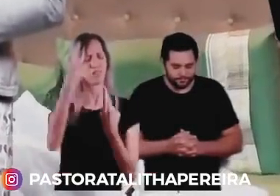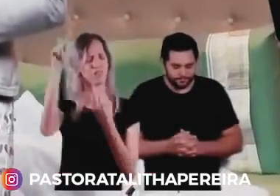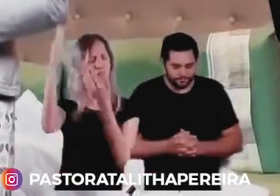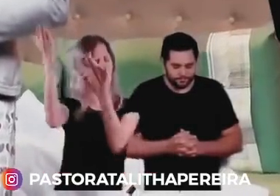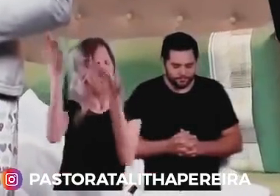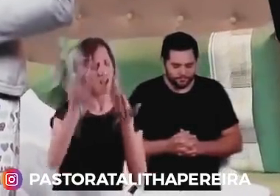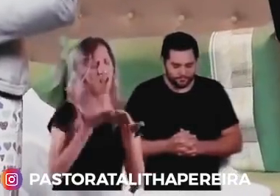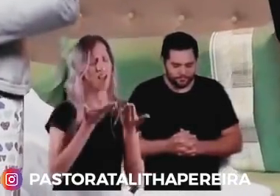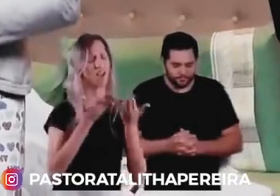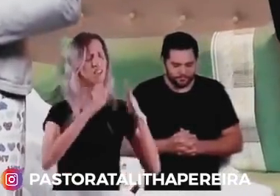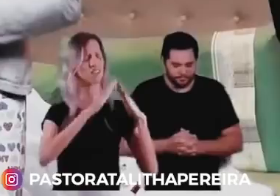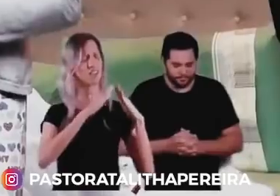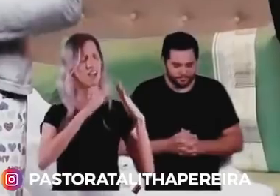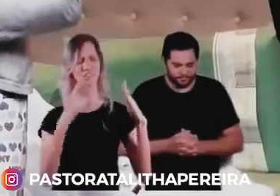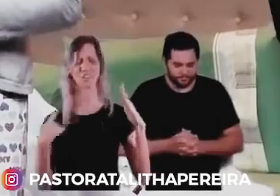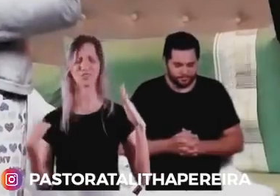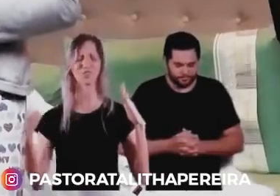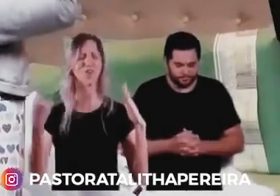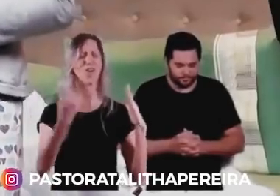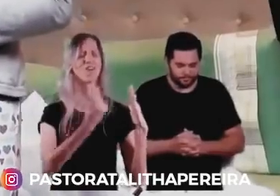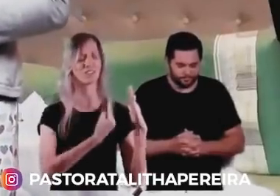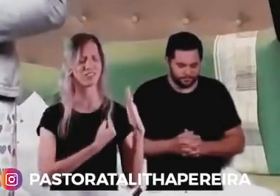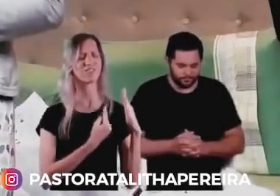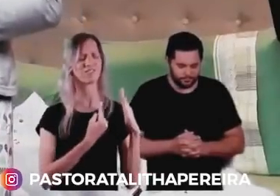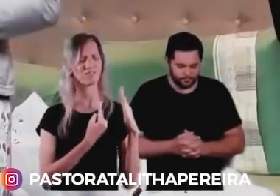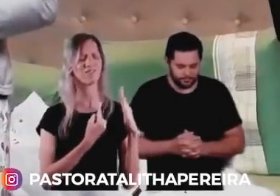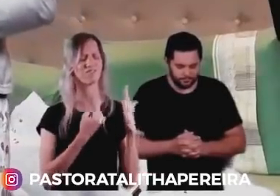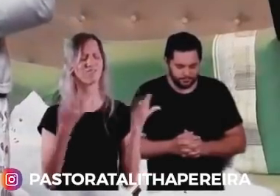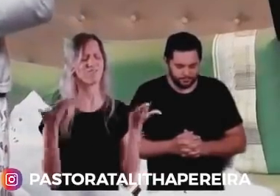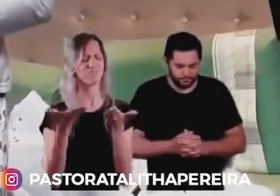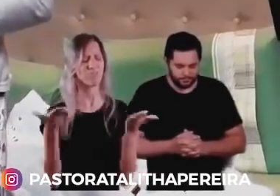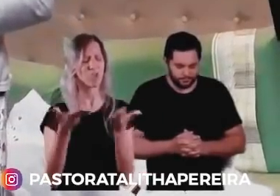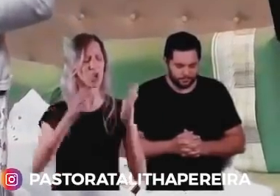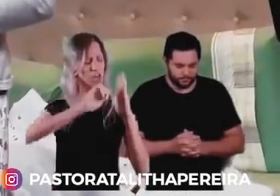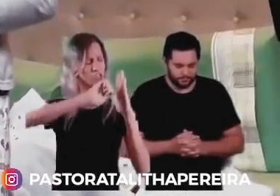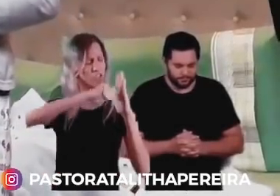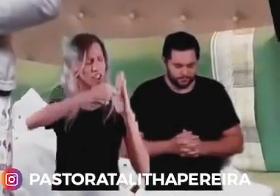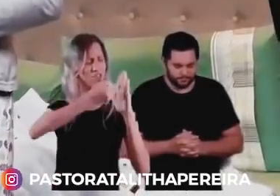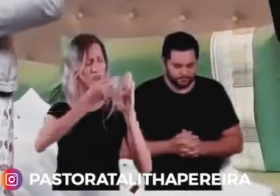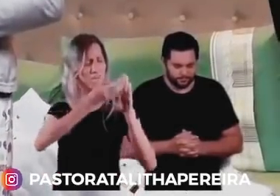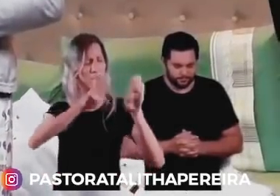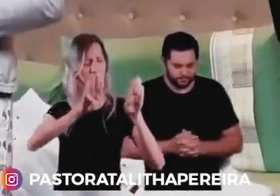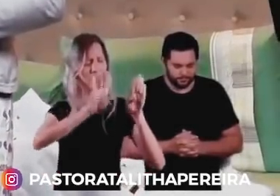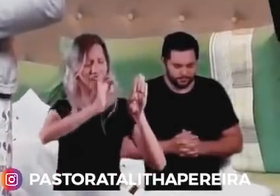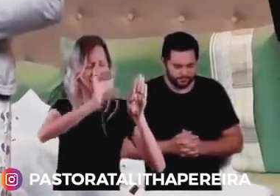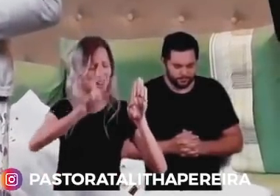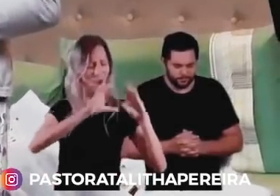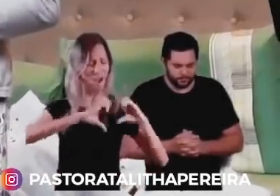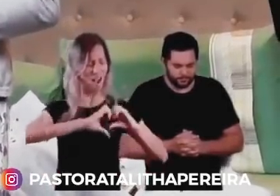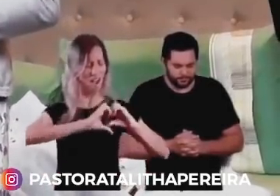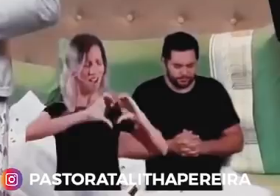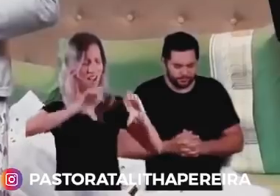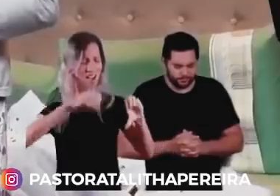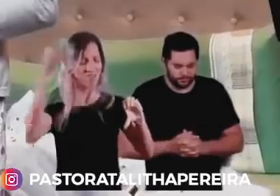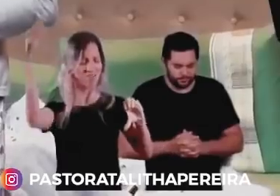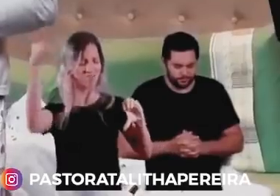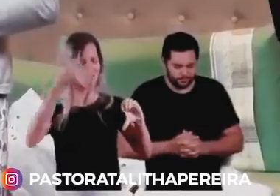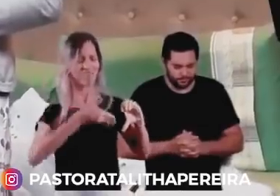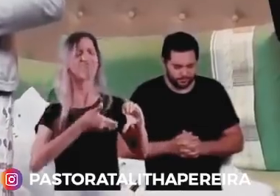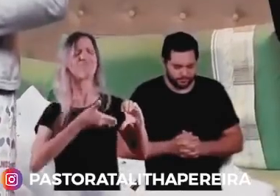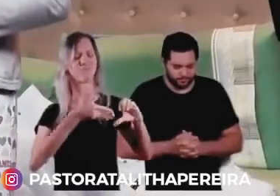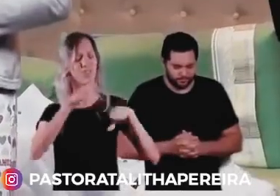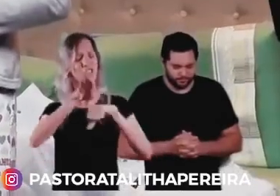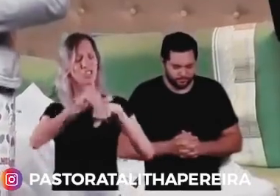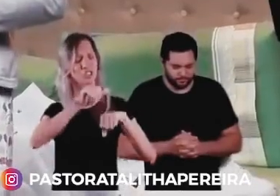lar. Nós te convidamos e te damos a chave de cada cômodo do nosso lar, inclusive